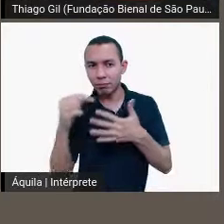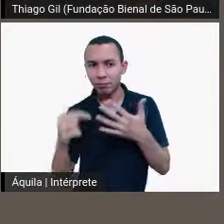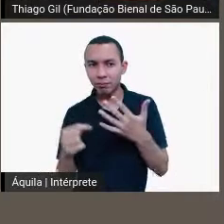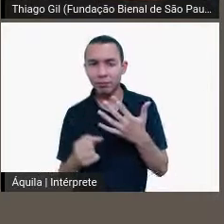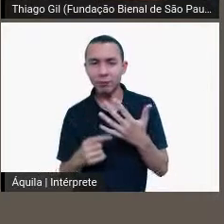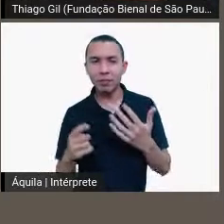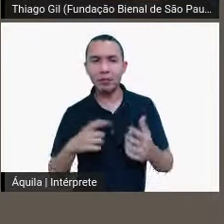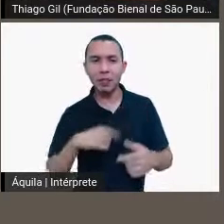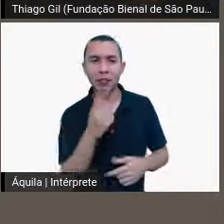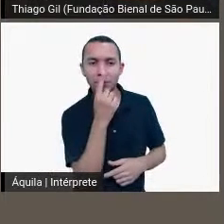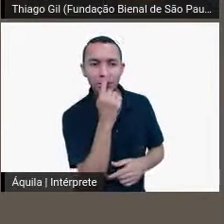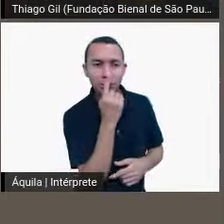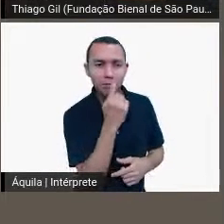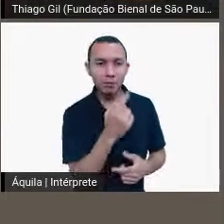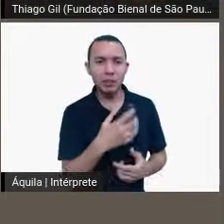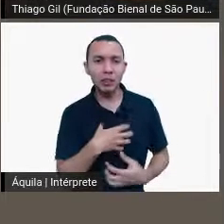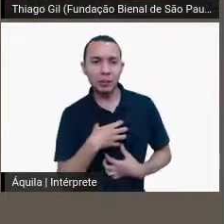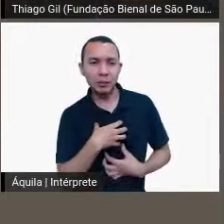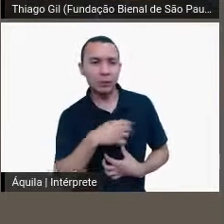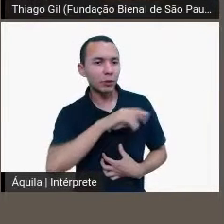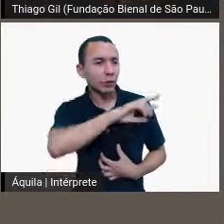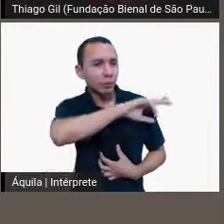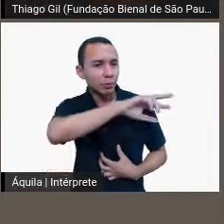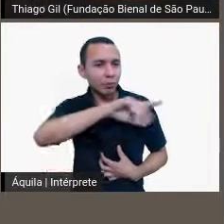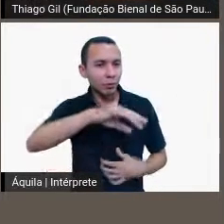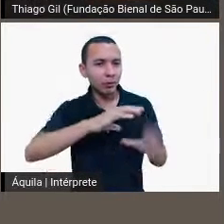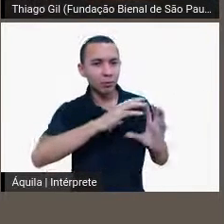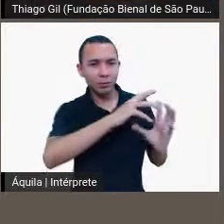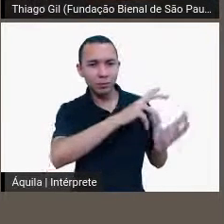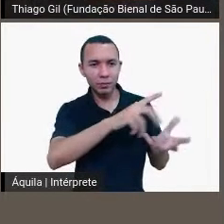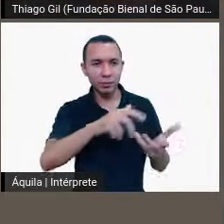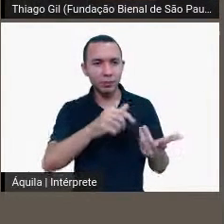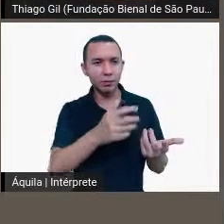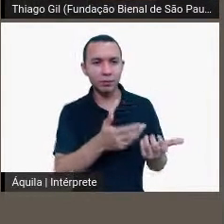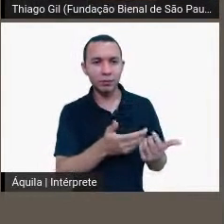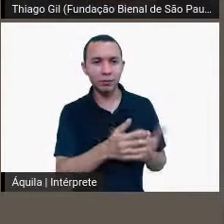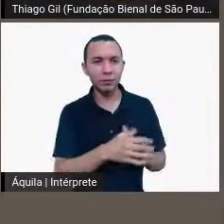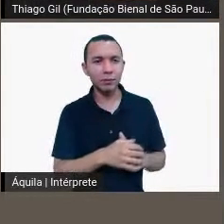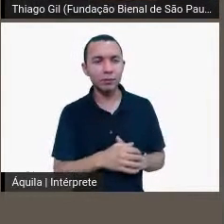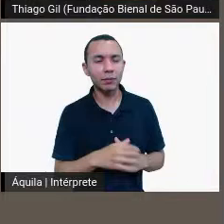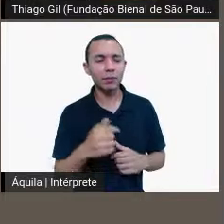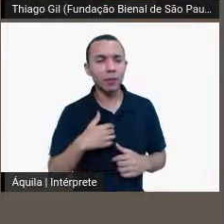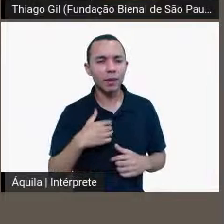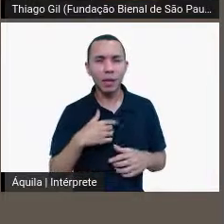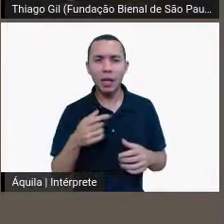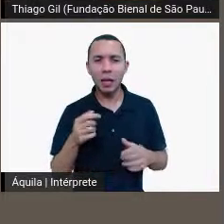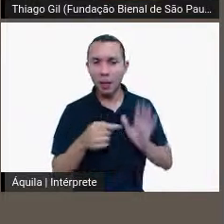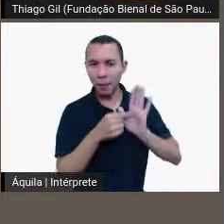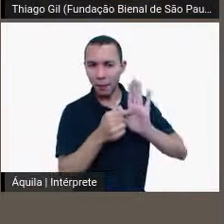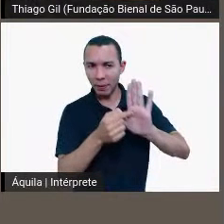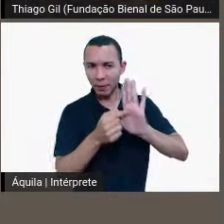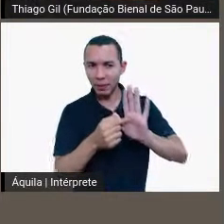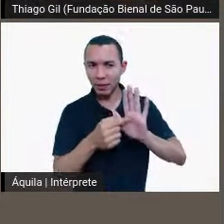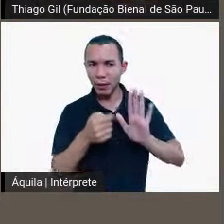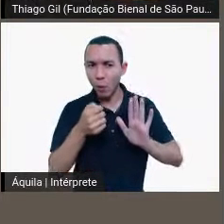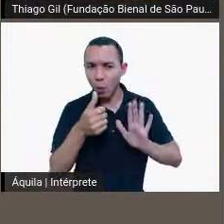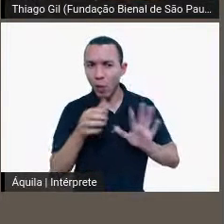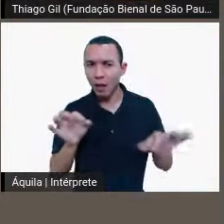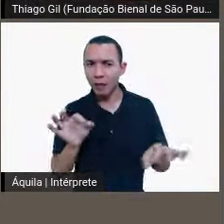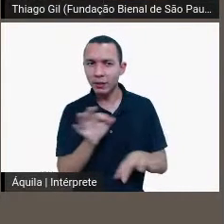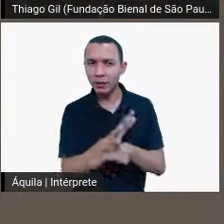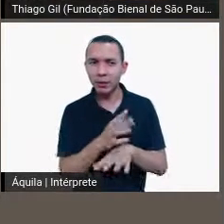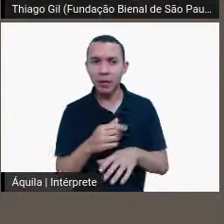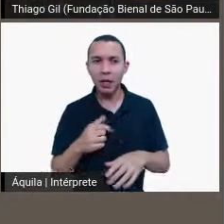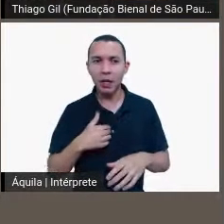afetivos do mundo. E aí, para encerrar essa minha apresentação, eu trouxe um trecho, né,